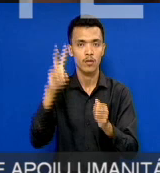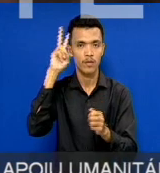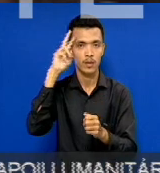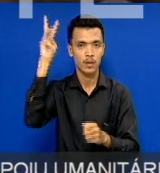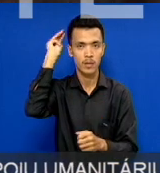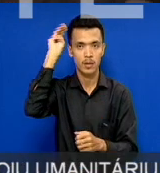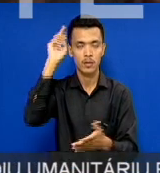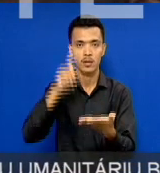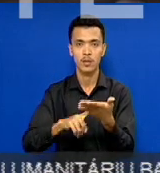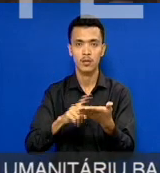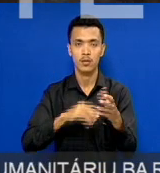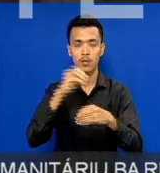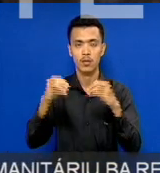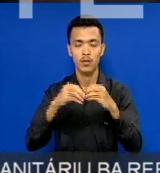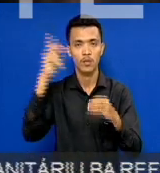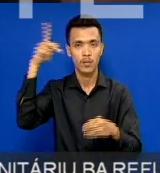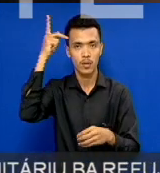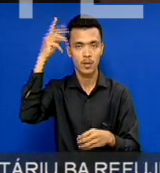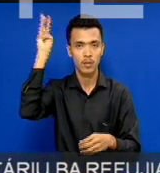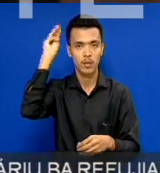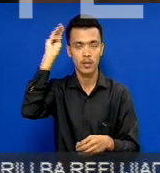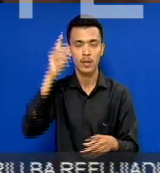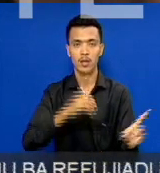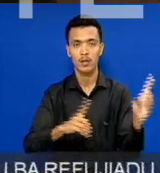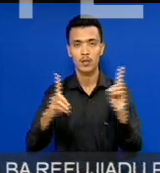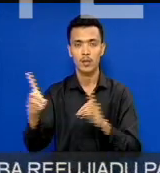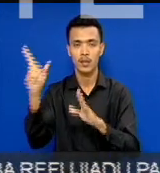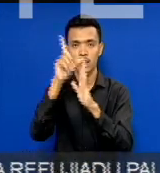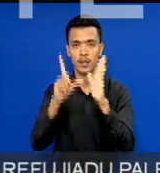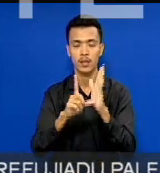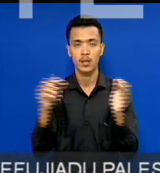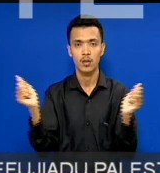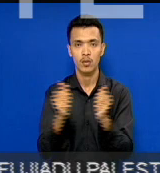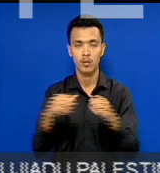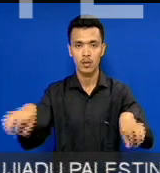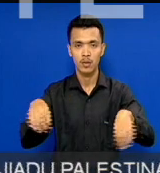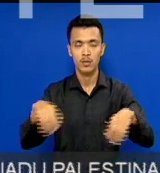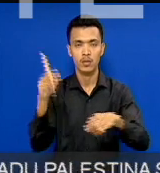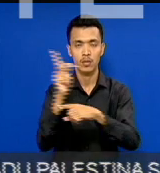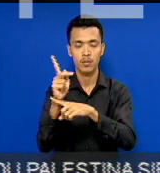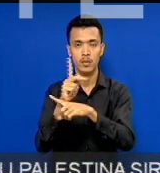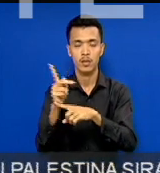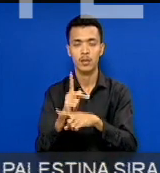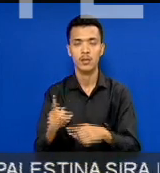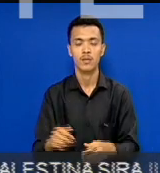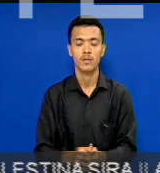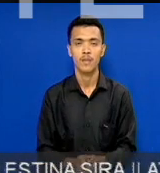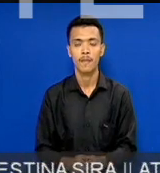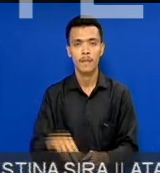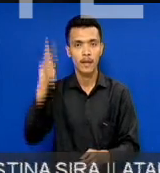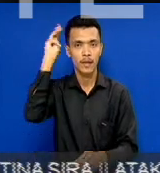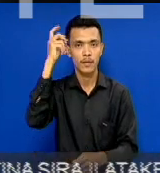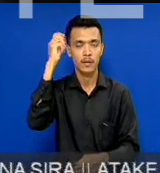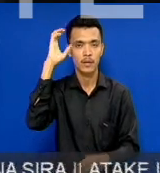onde discute com a nova política Ministério União, ato produz leisira, liga ao Serviço Comércio e Indústria União. Ministro